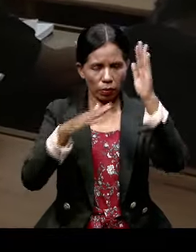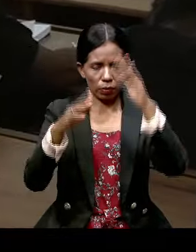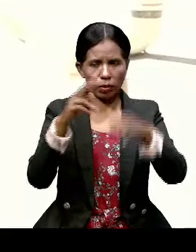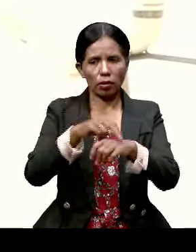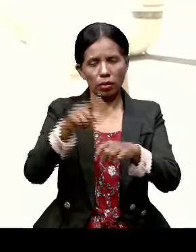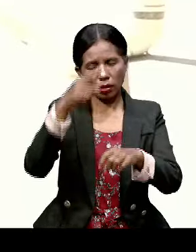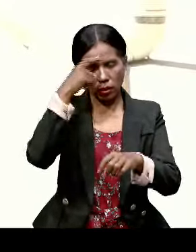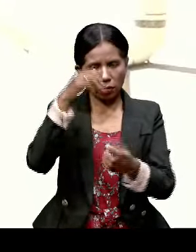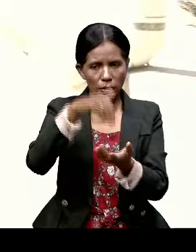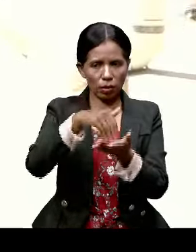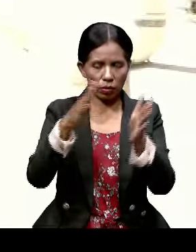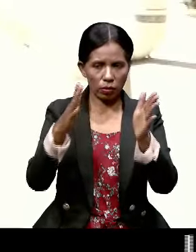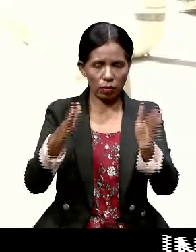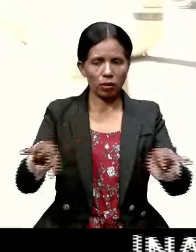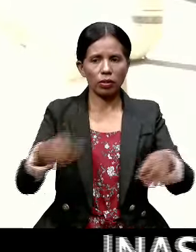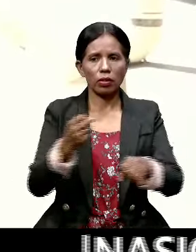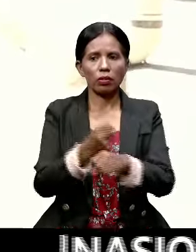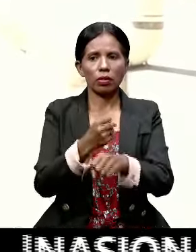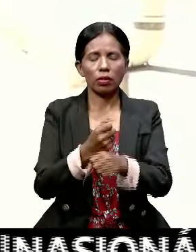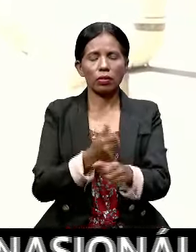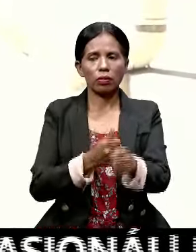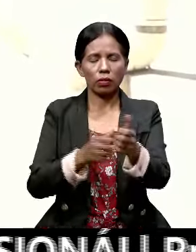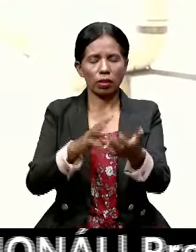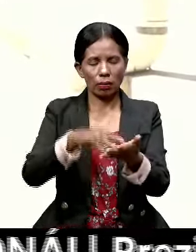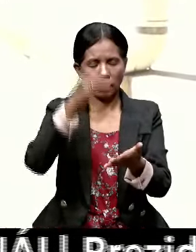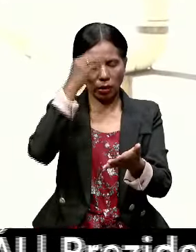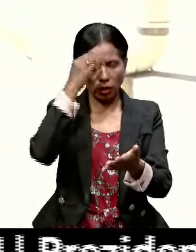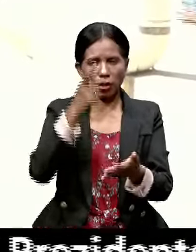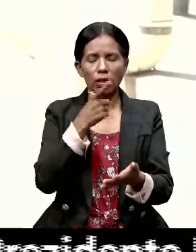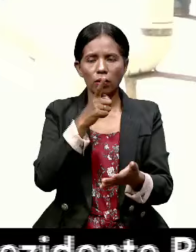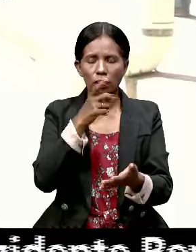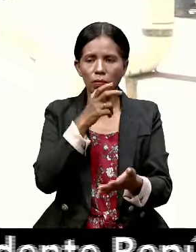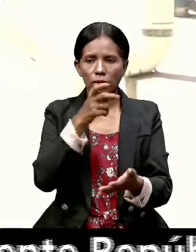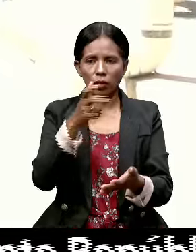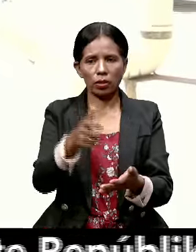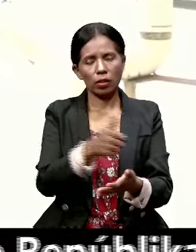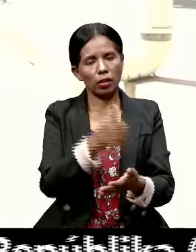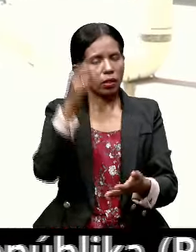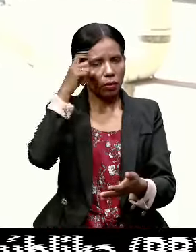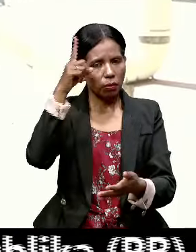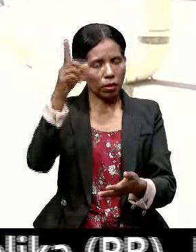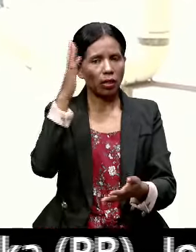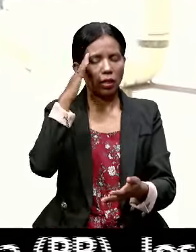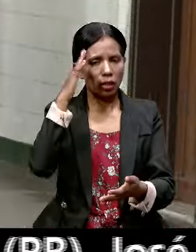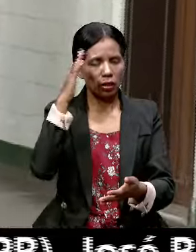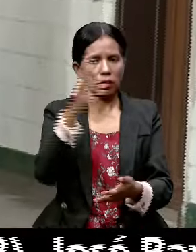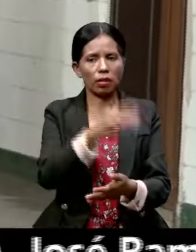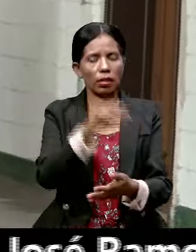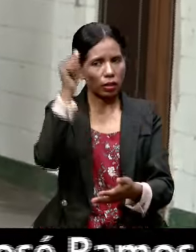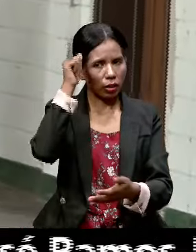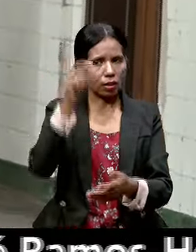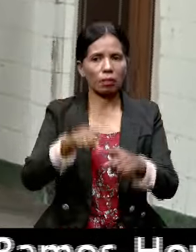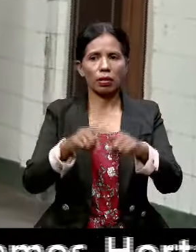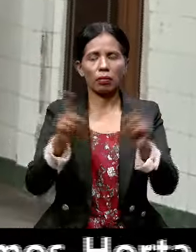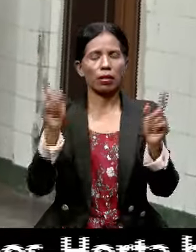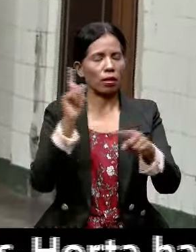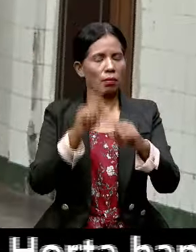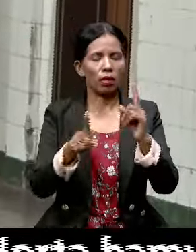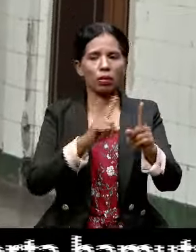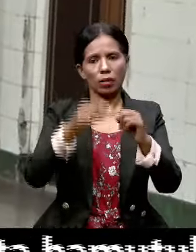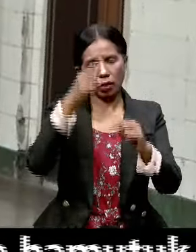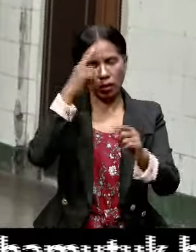tamba estudante barak esforço tuir na formação lian portuguesa e rabalo compreende no hatene análise, mai be labele colia,